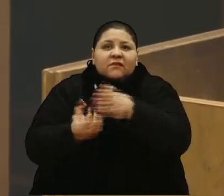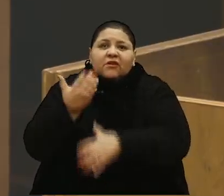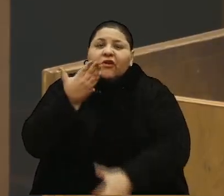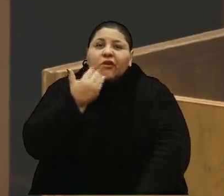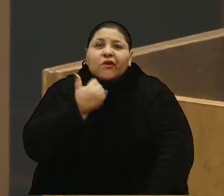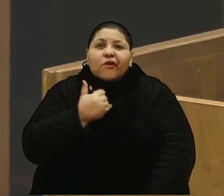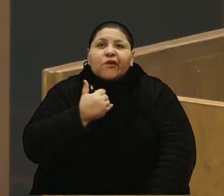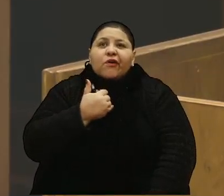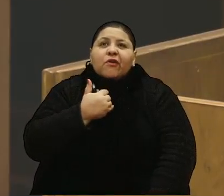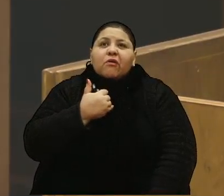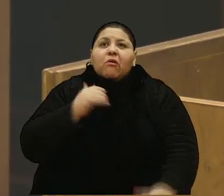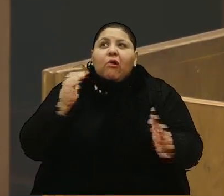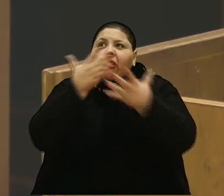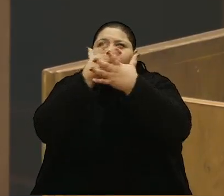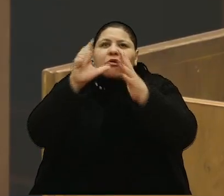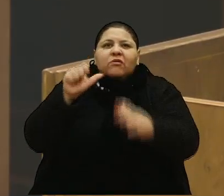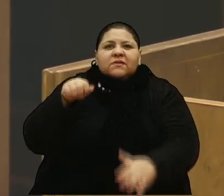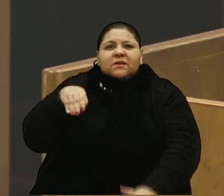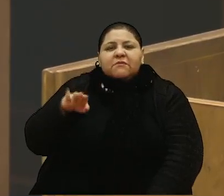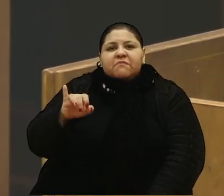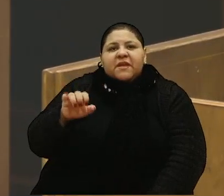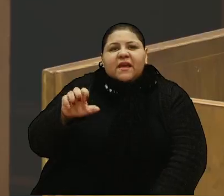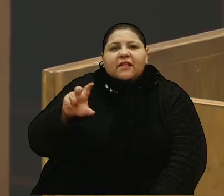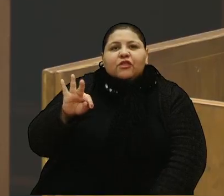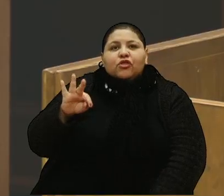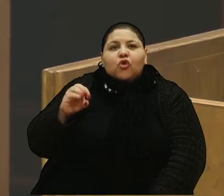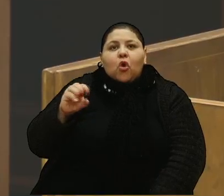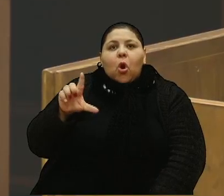para os ambientoloides.